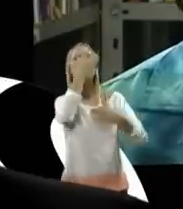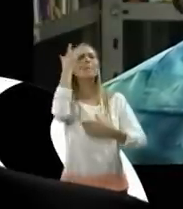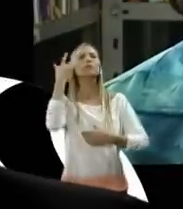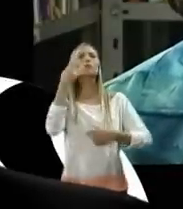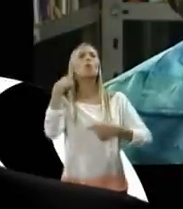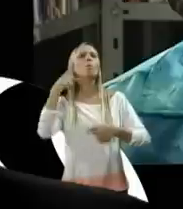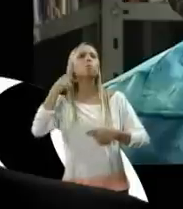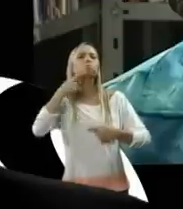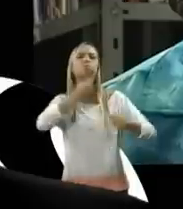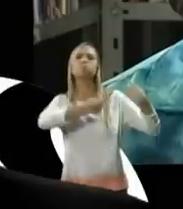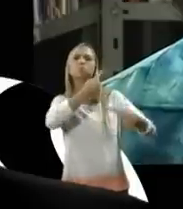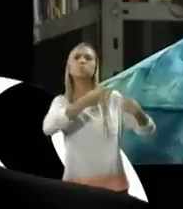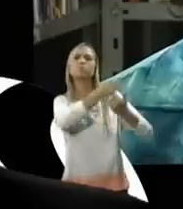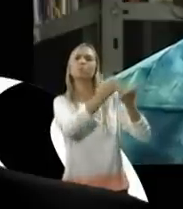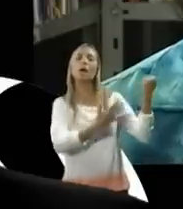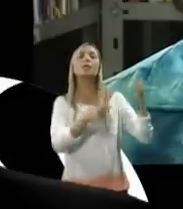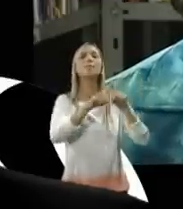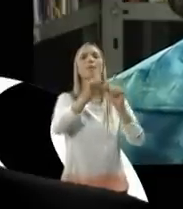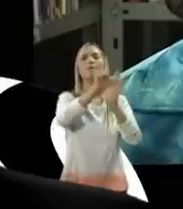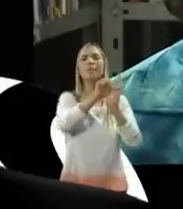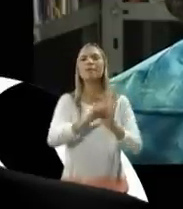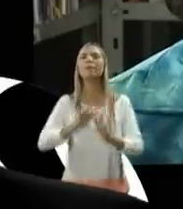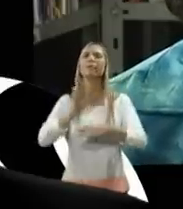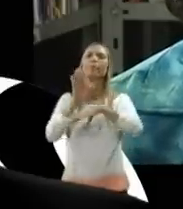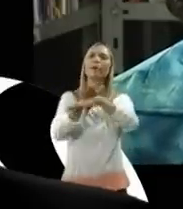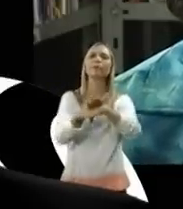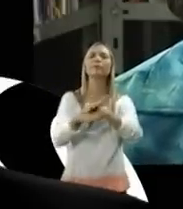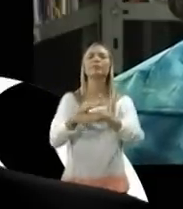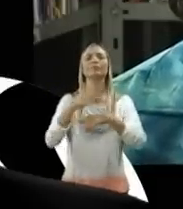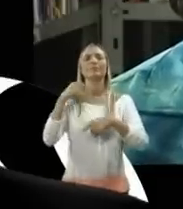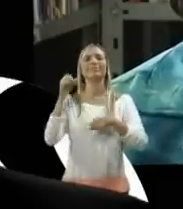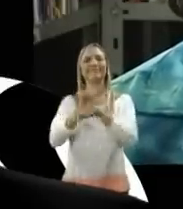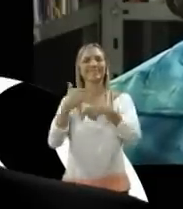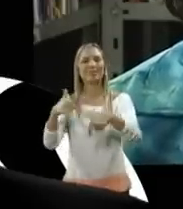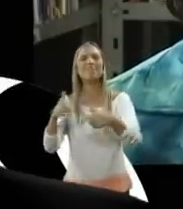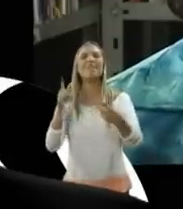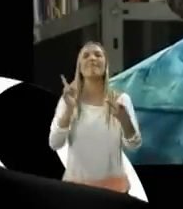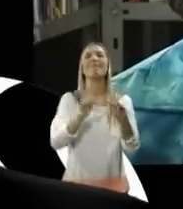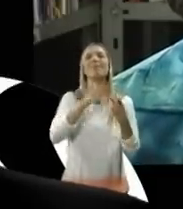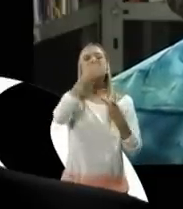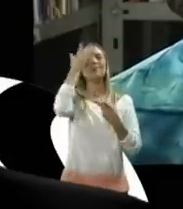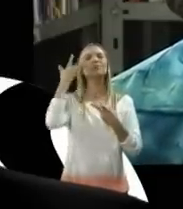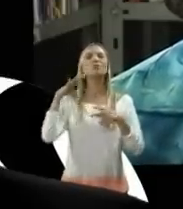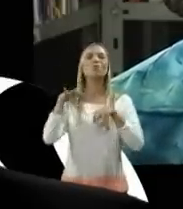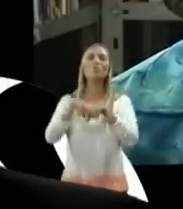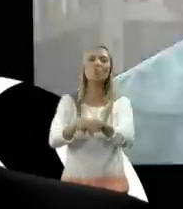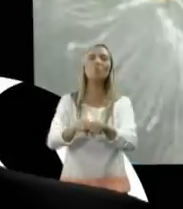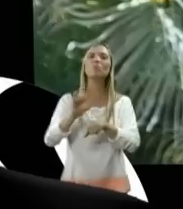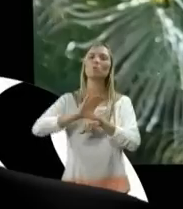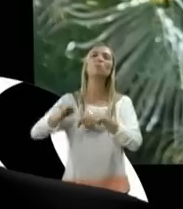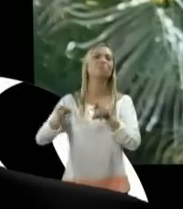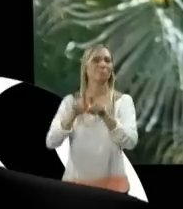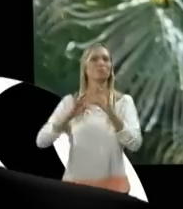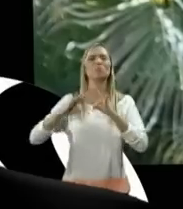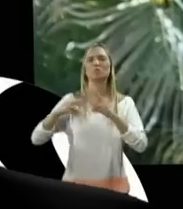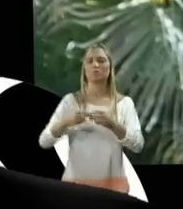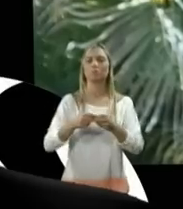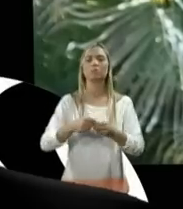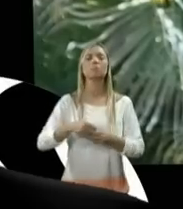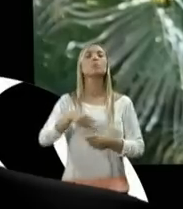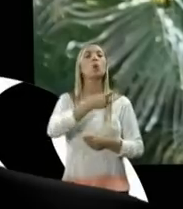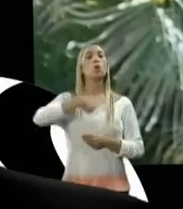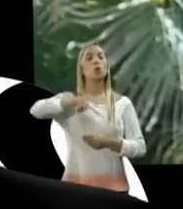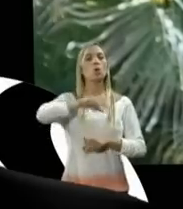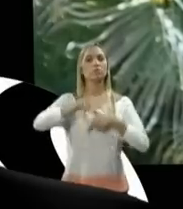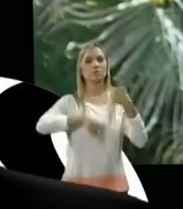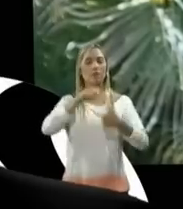Política de geração de emprego, política de capacitação profissional, de formação, para os membros da família. Nosso trabalho é um trabalho num